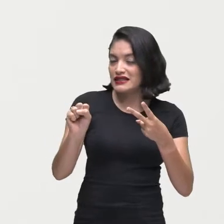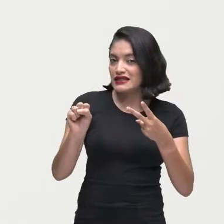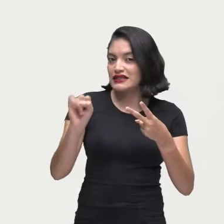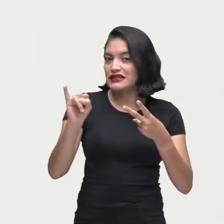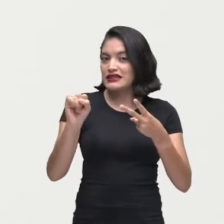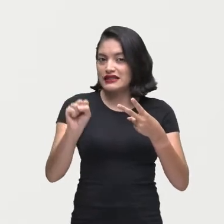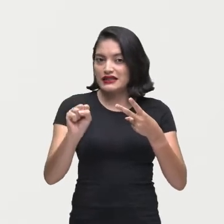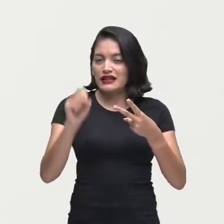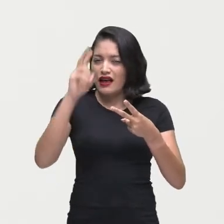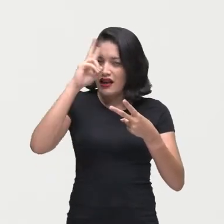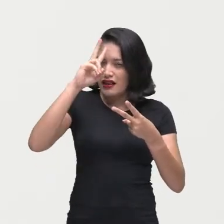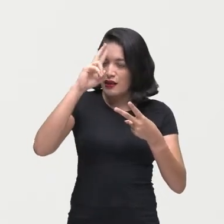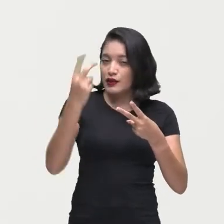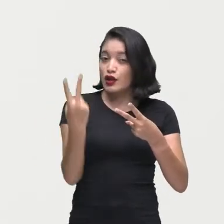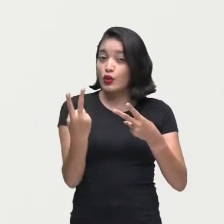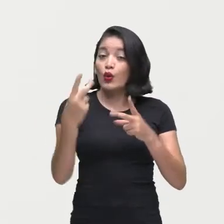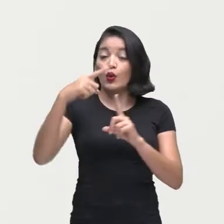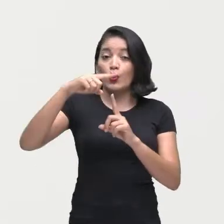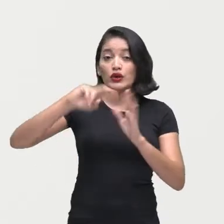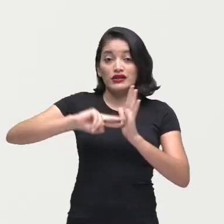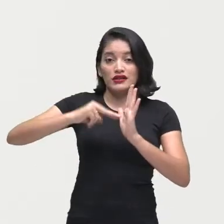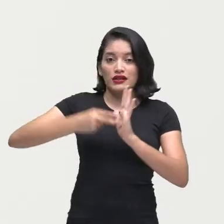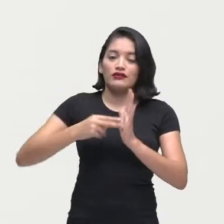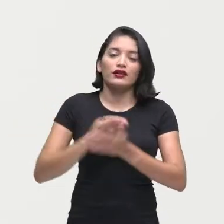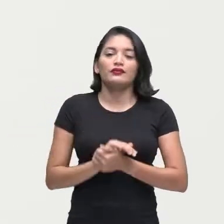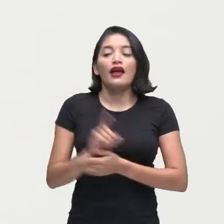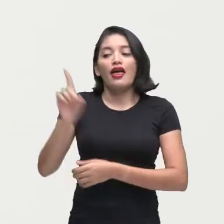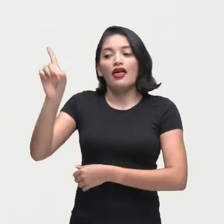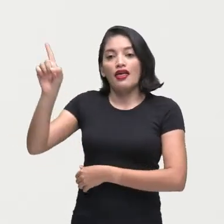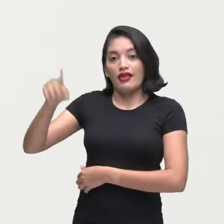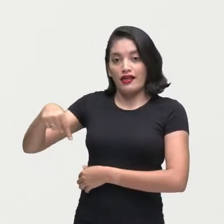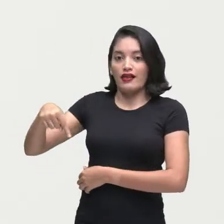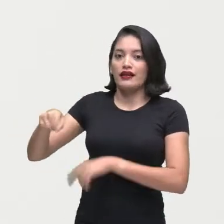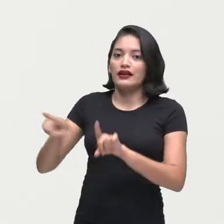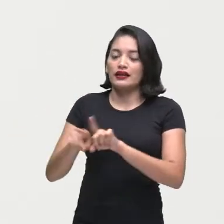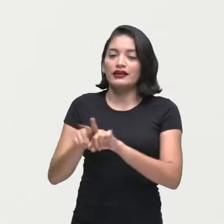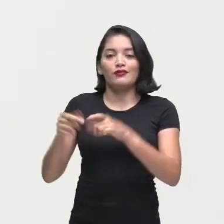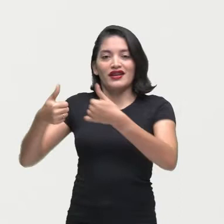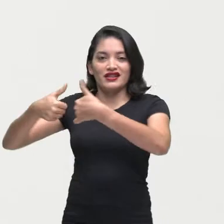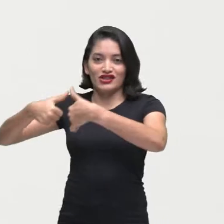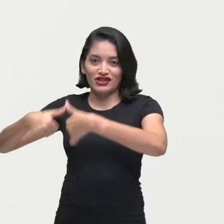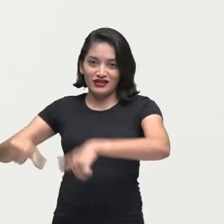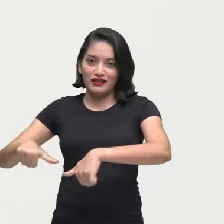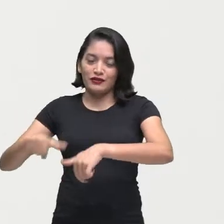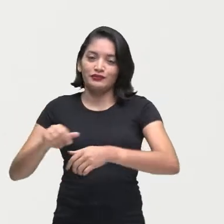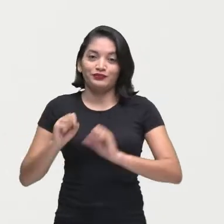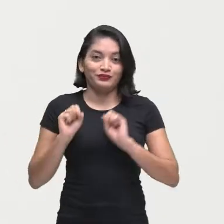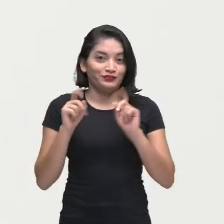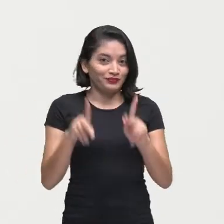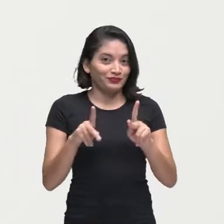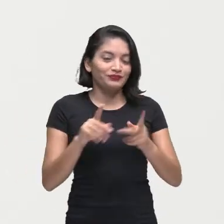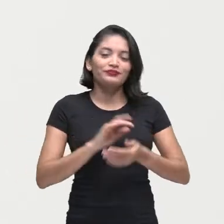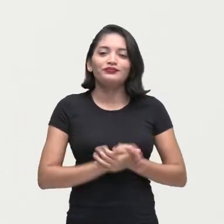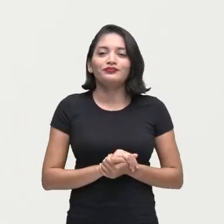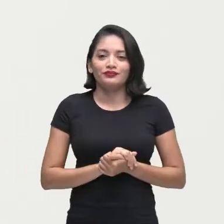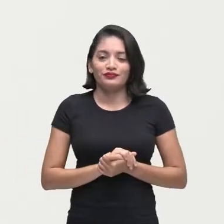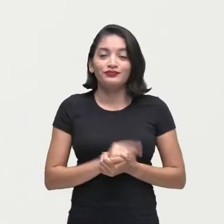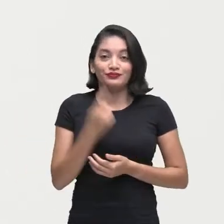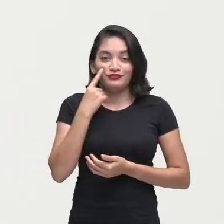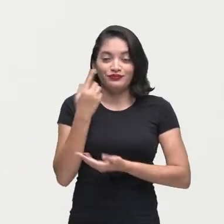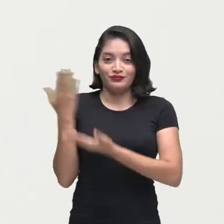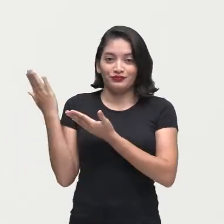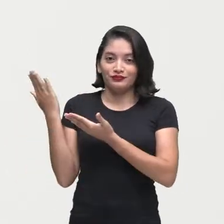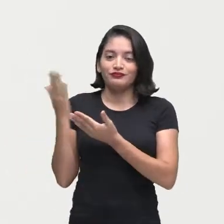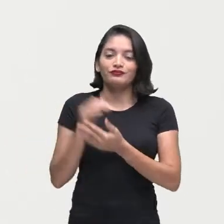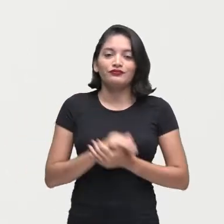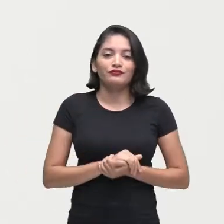lembrando que são dois significados né É ou tá Olá tudo bem vivo é ou está